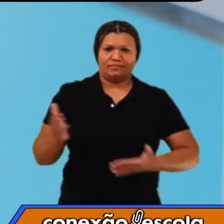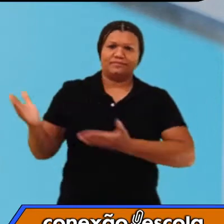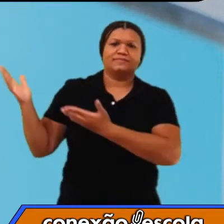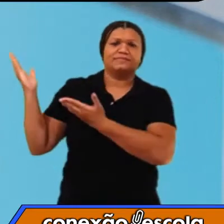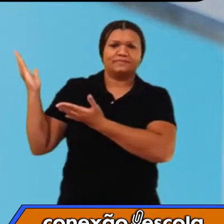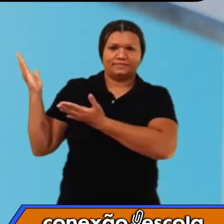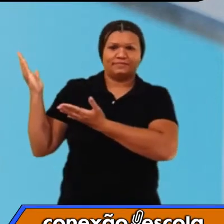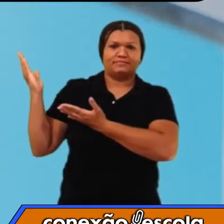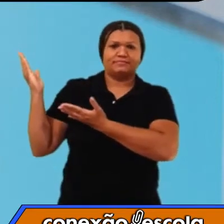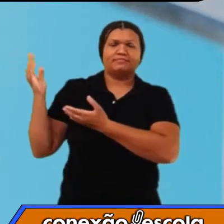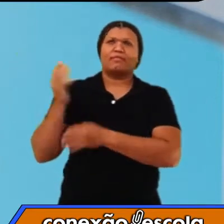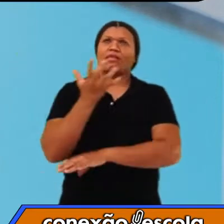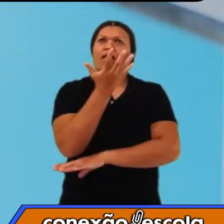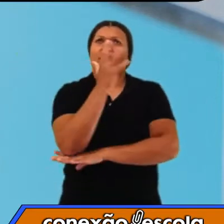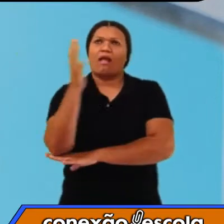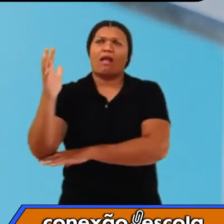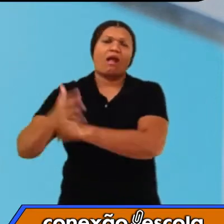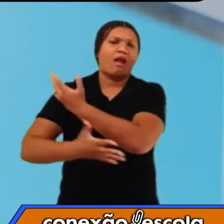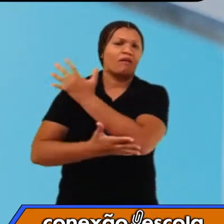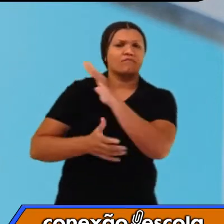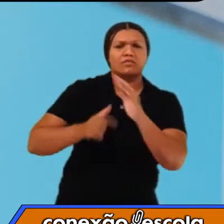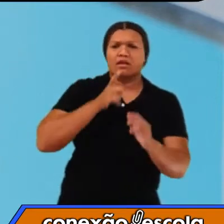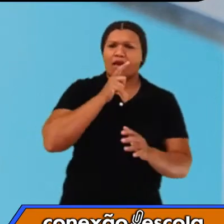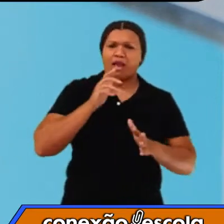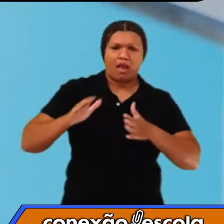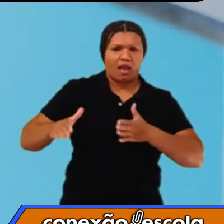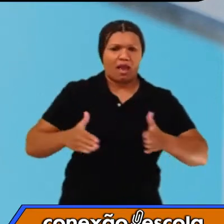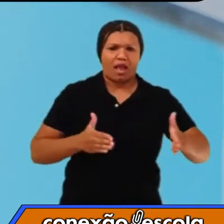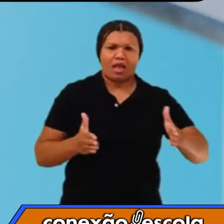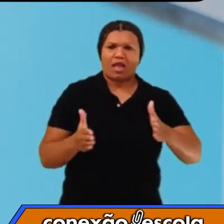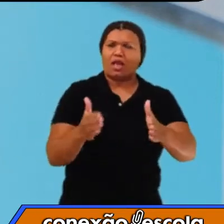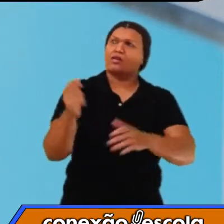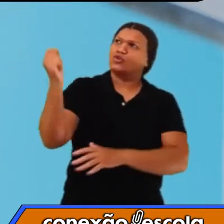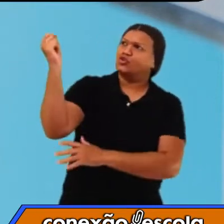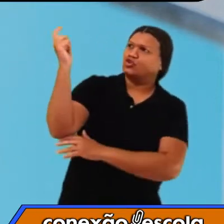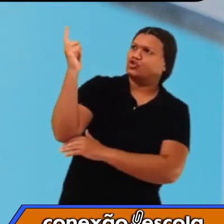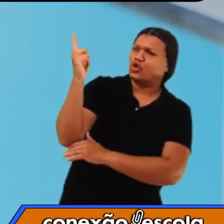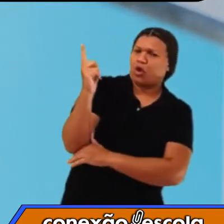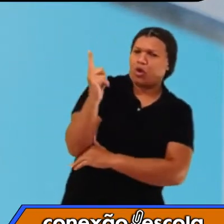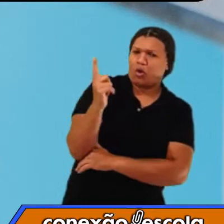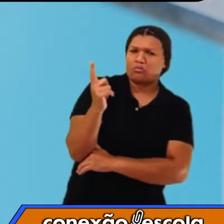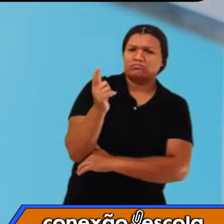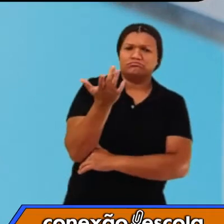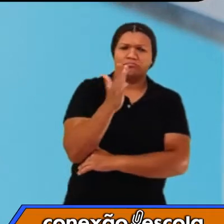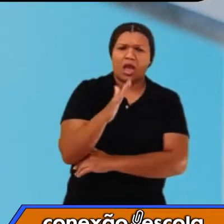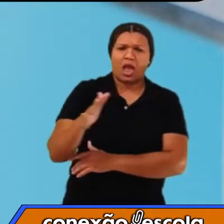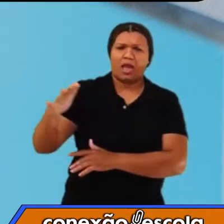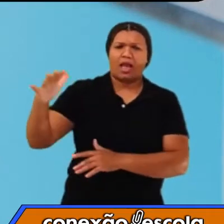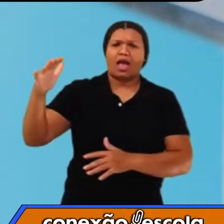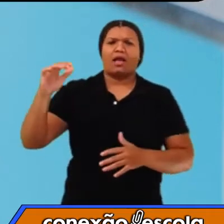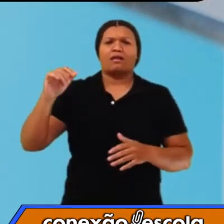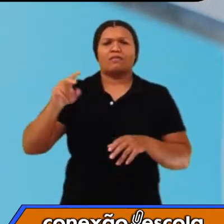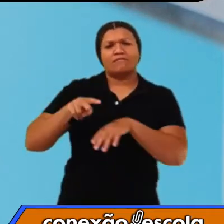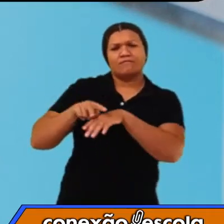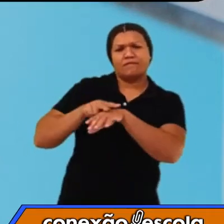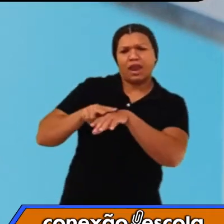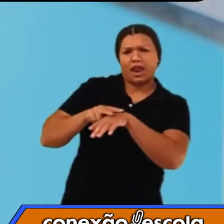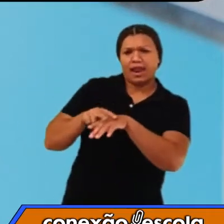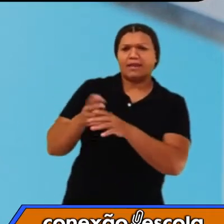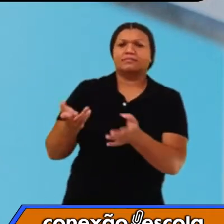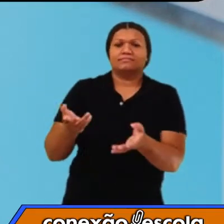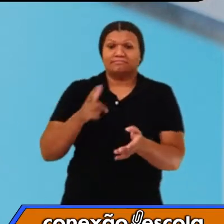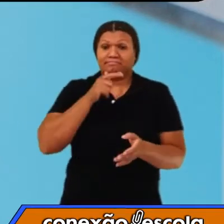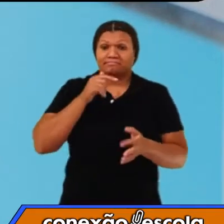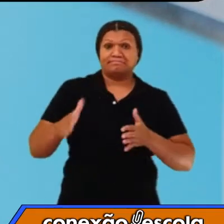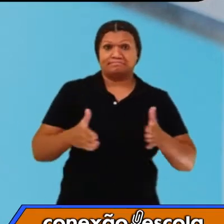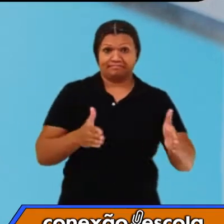imagem. Árvores, um rio, o sol iluminando ali todo aquele verde, aquele